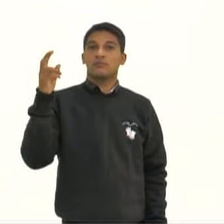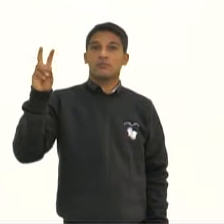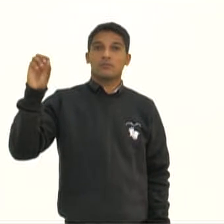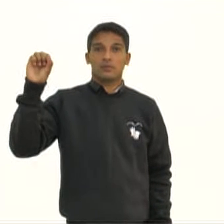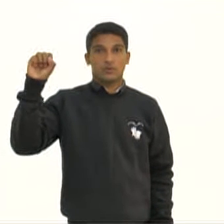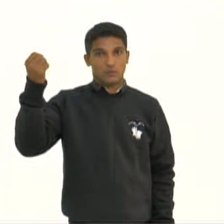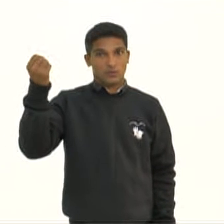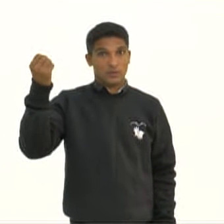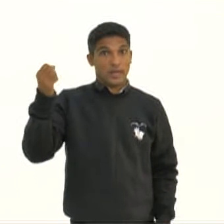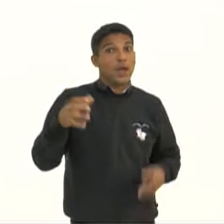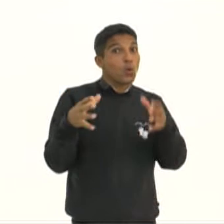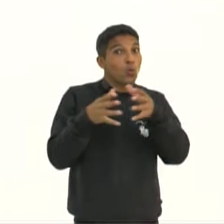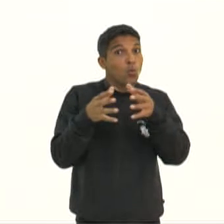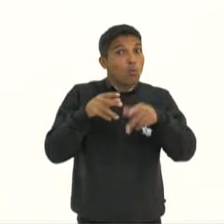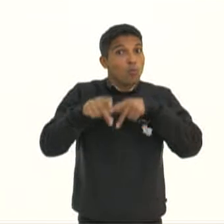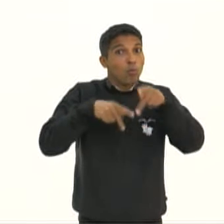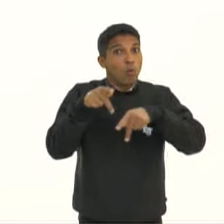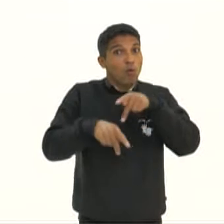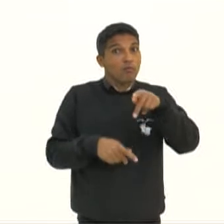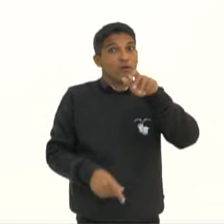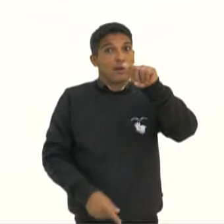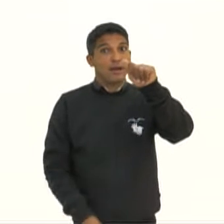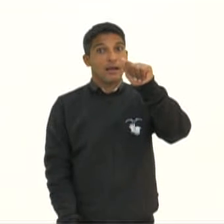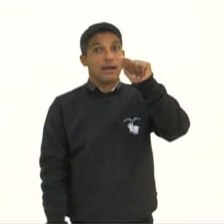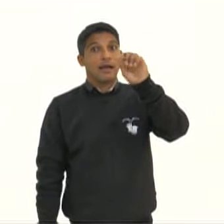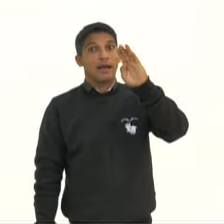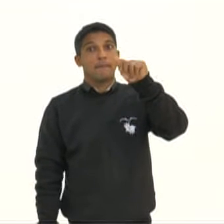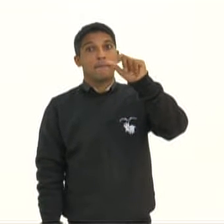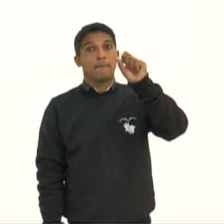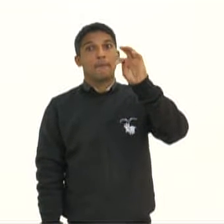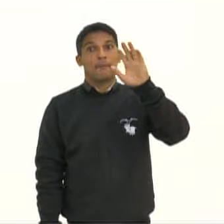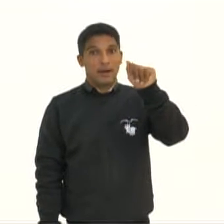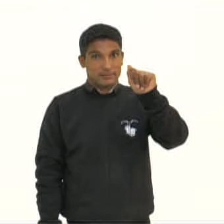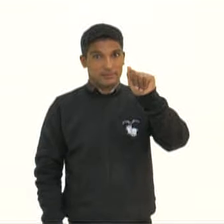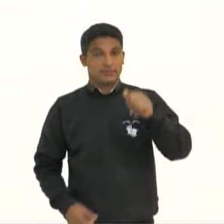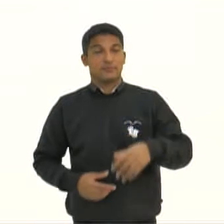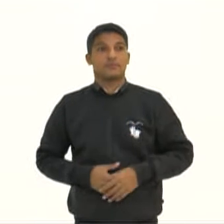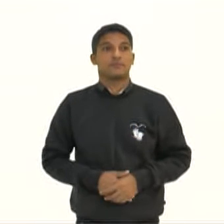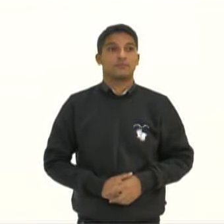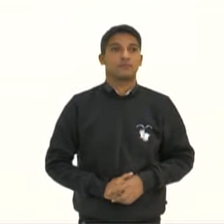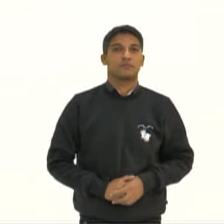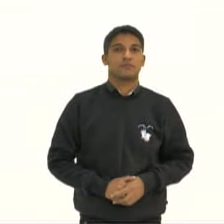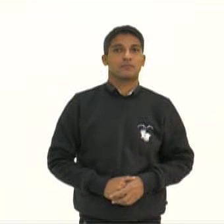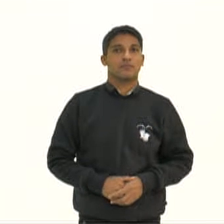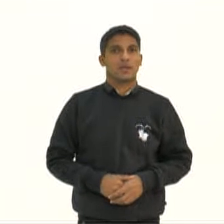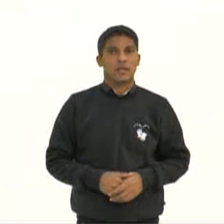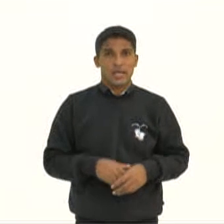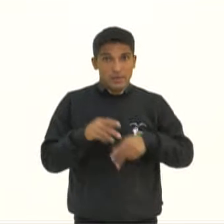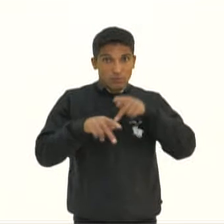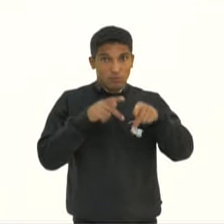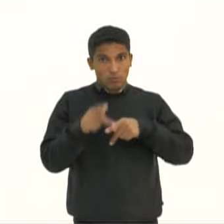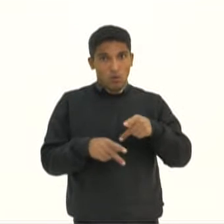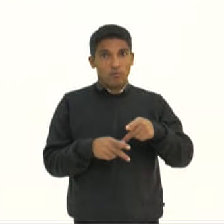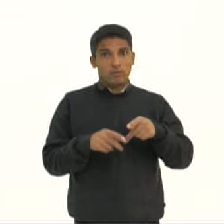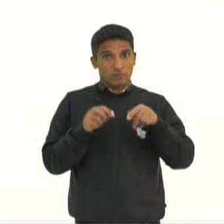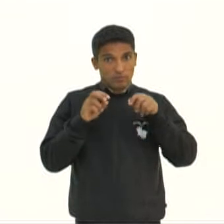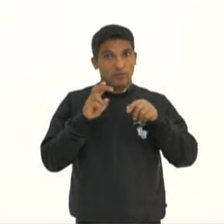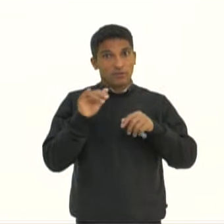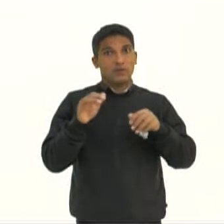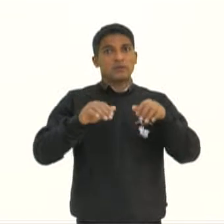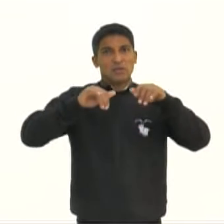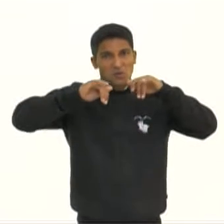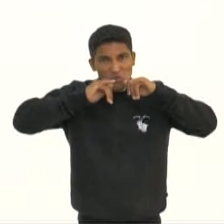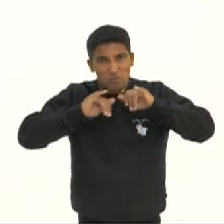Os Abássidas, eles vão consolidar, ou seja, vão fortalecer o islamismo em todas as regiões que vão